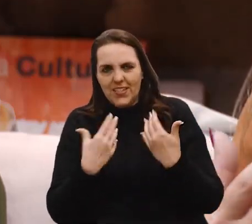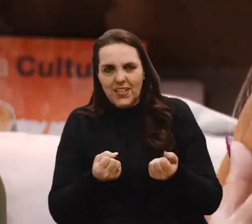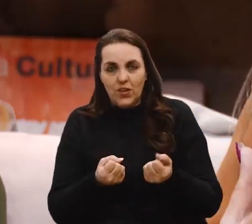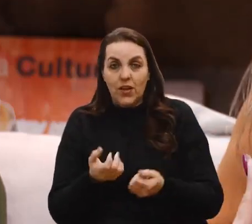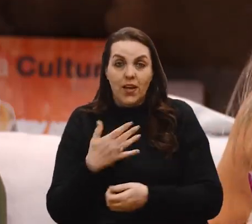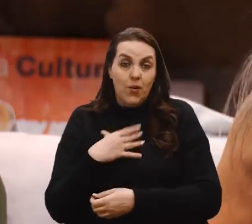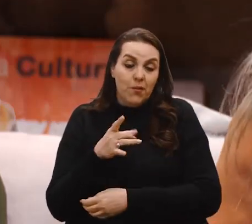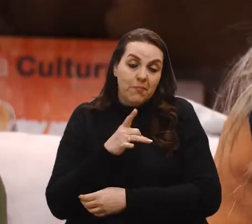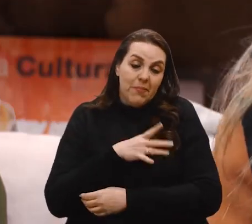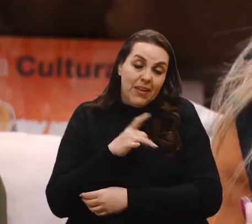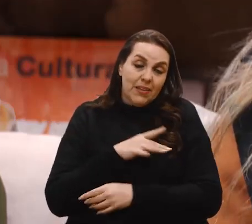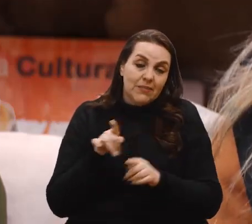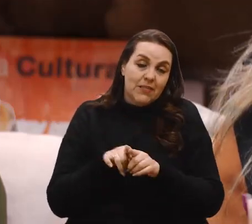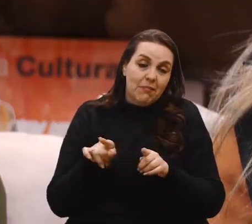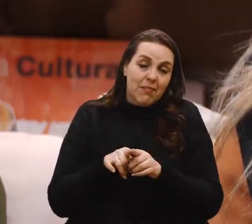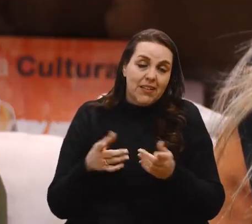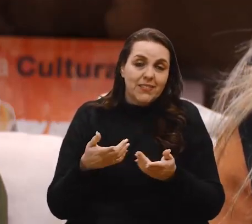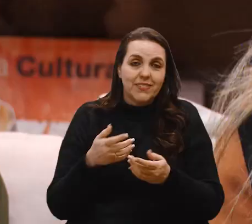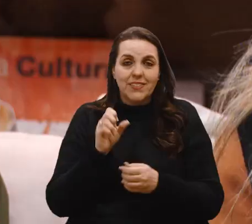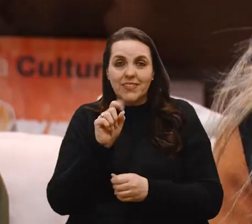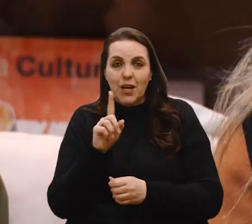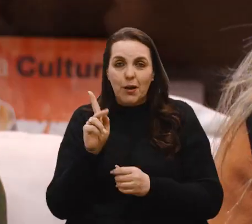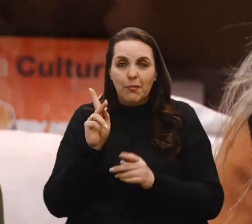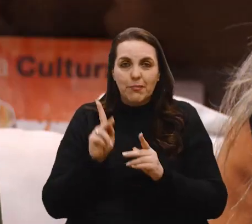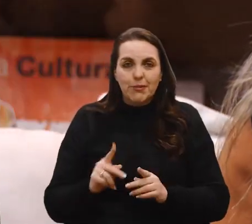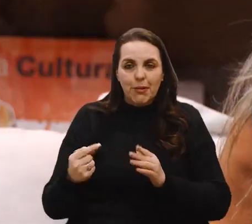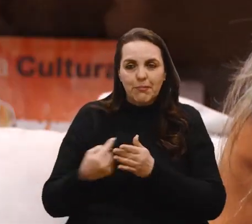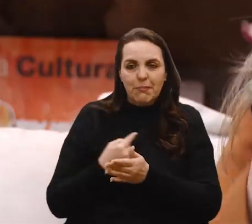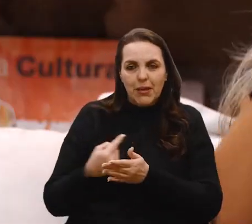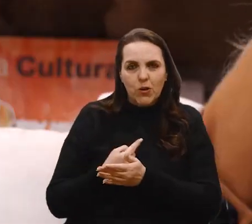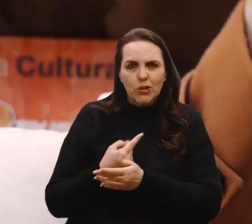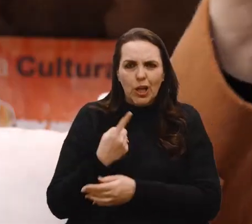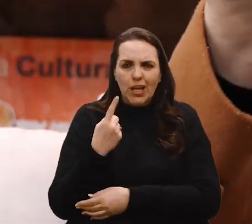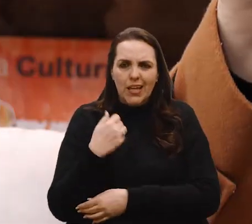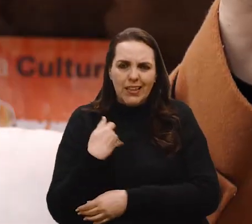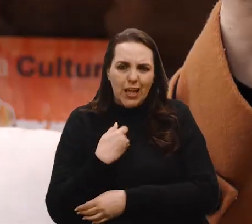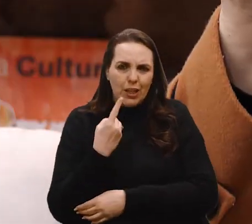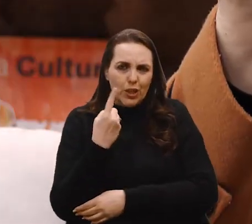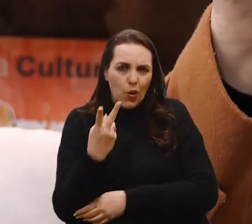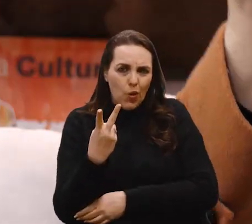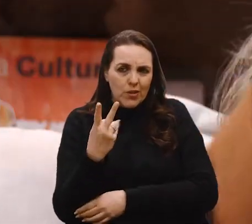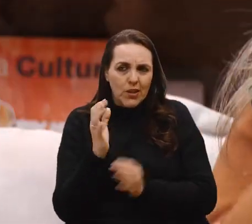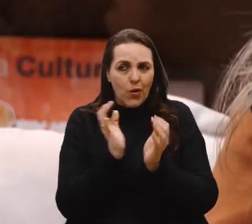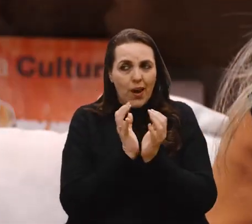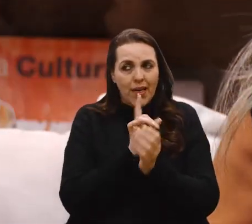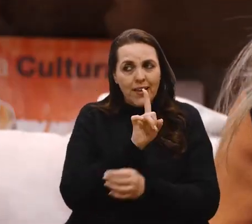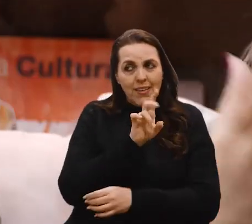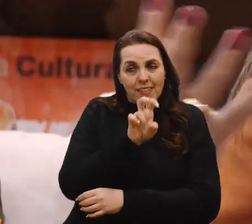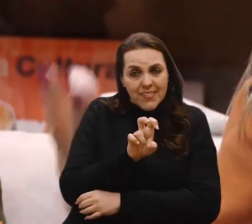medo nessa questão também, assim, que muitas pessoas perguntam, né, mas vai ter 12 anos e os colegas vão ter 15?